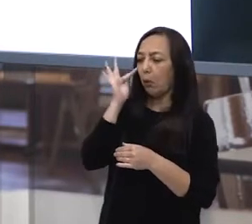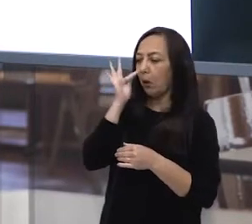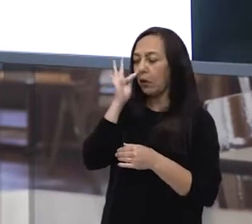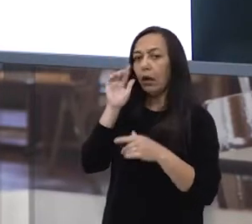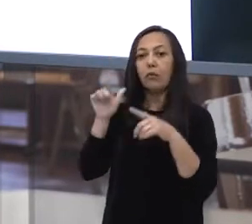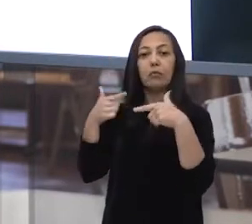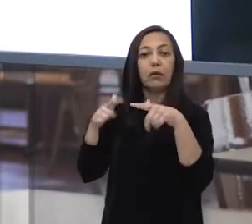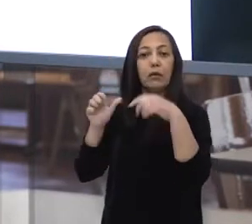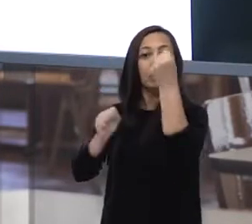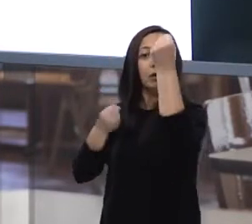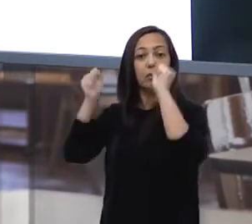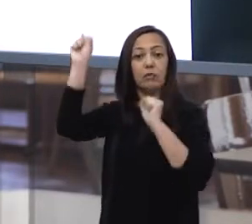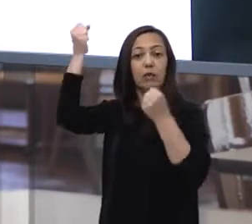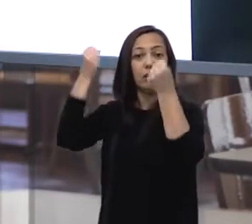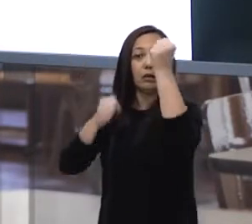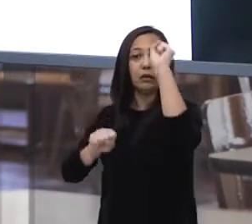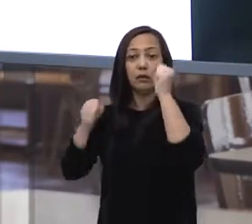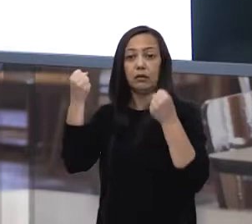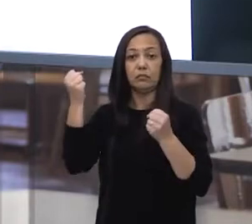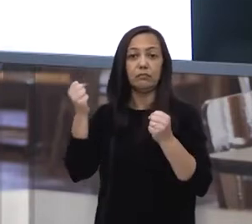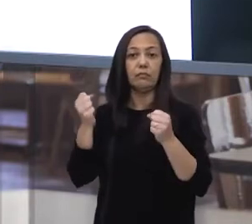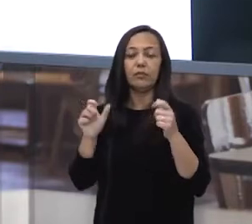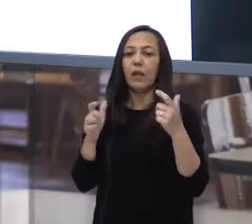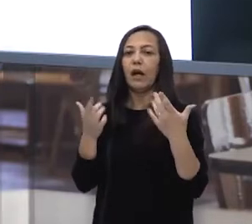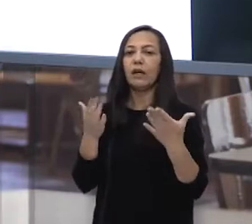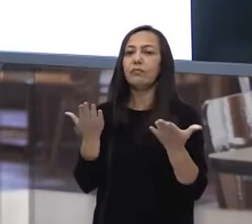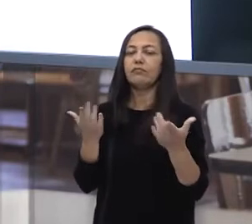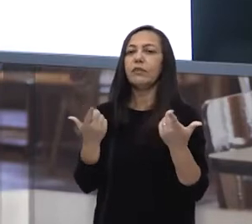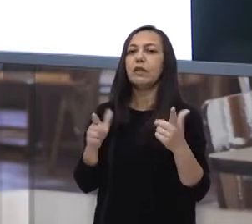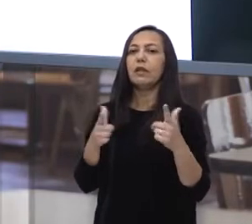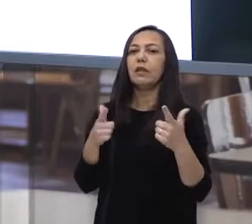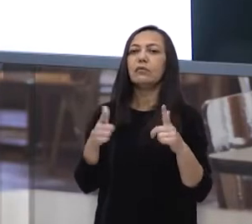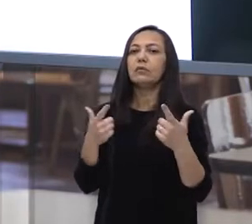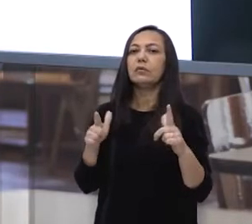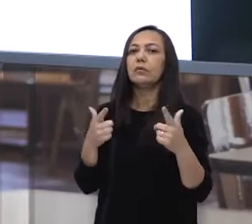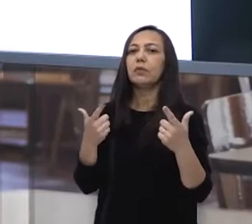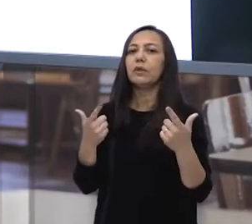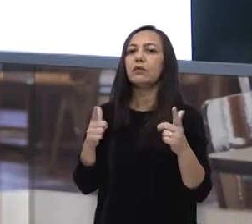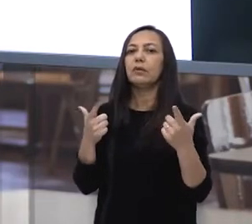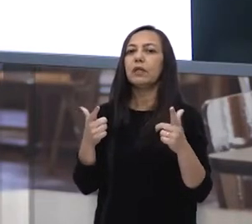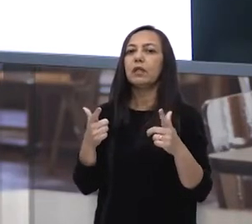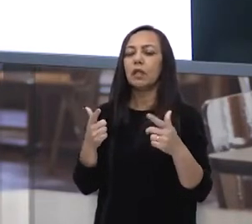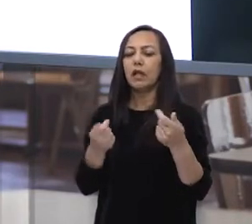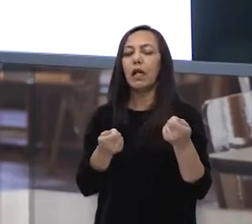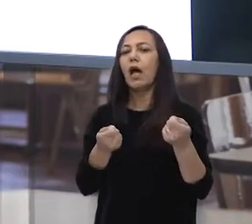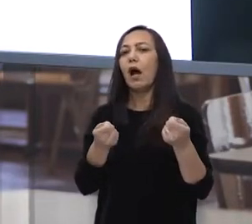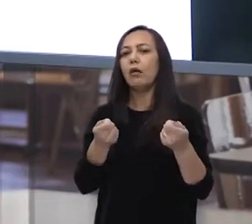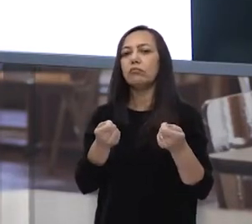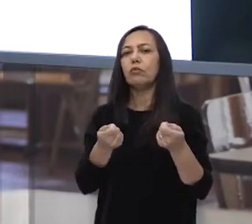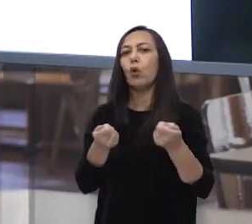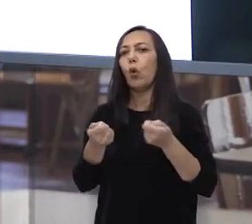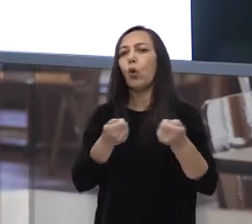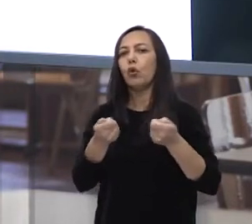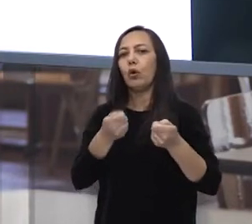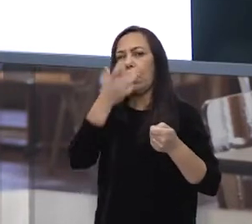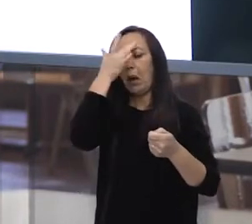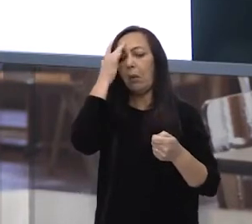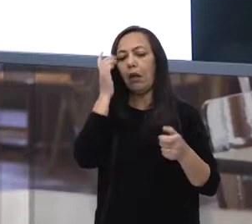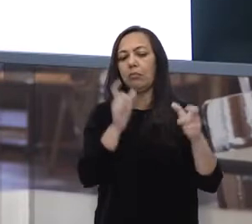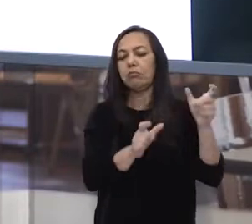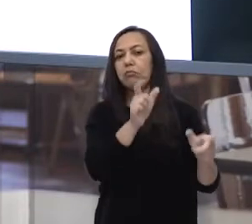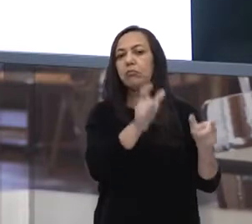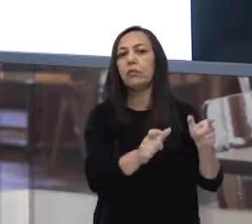da máquina. E a partir daí não existe mais controle da produção por parte dos trabalhadores, né?